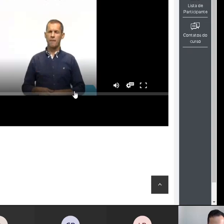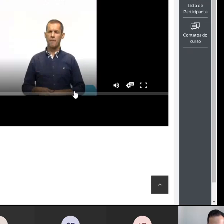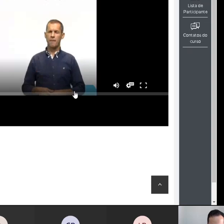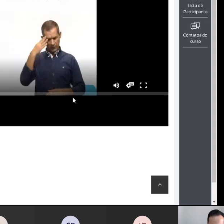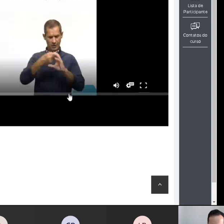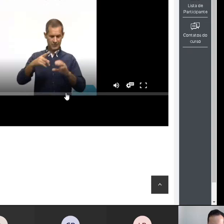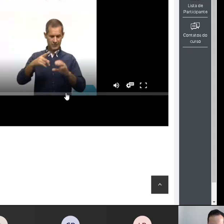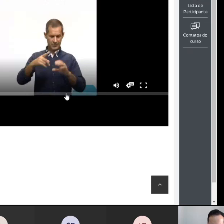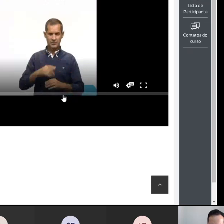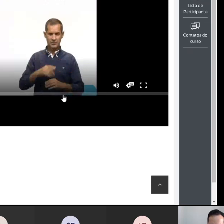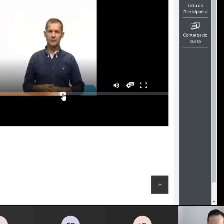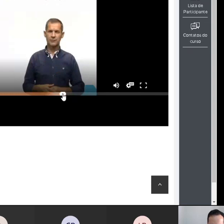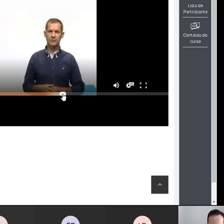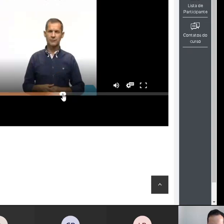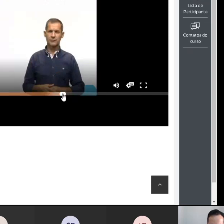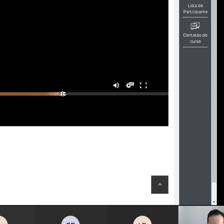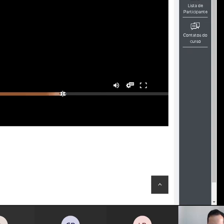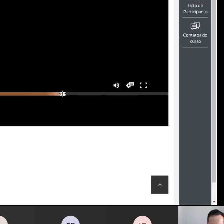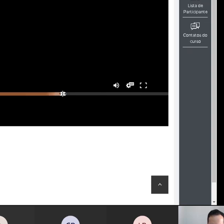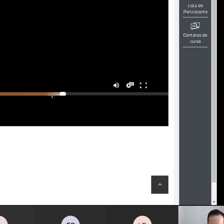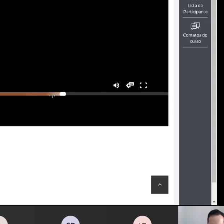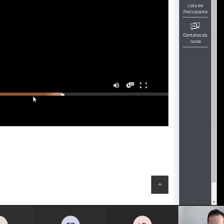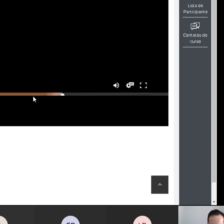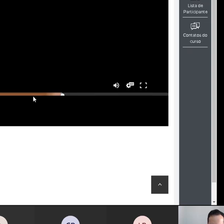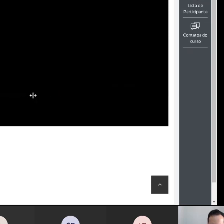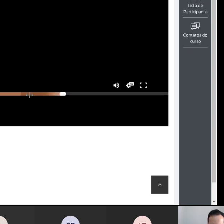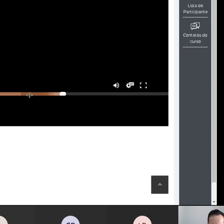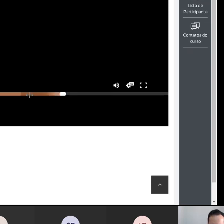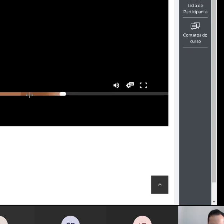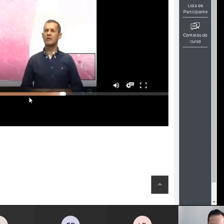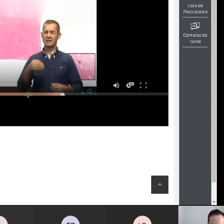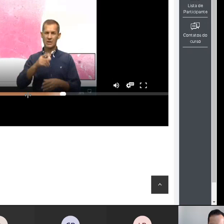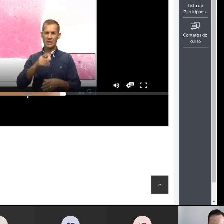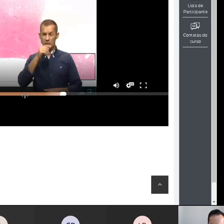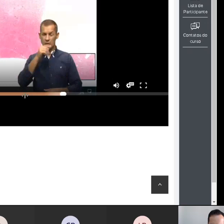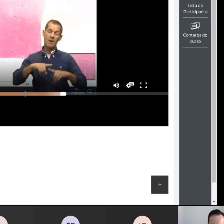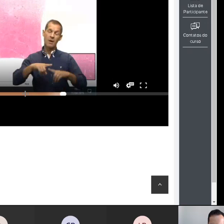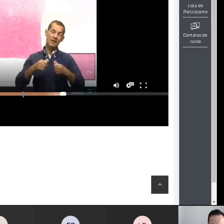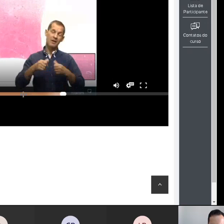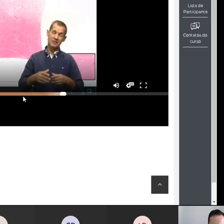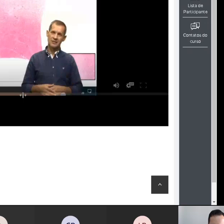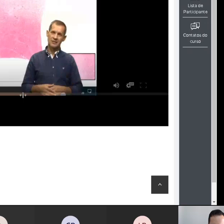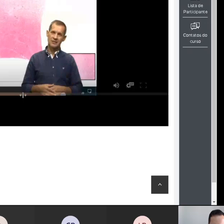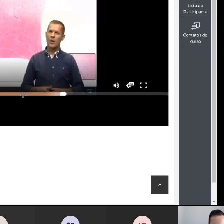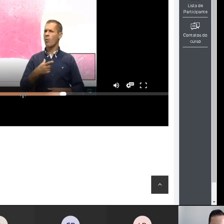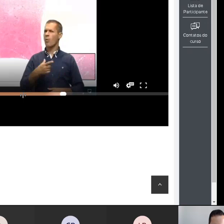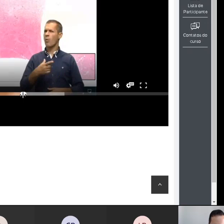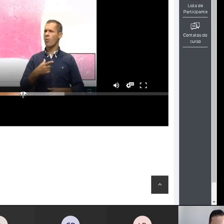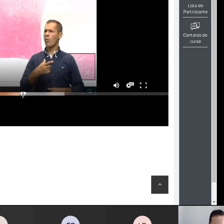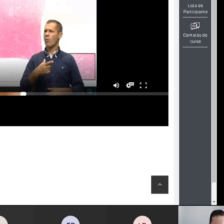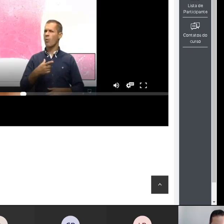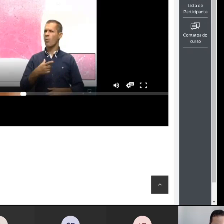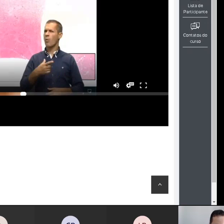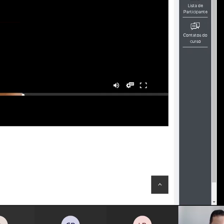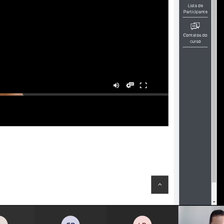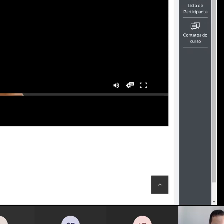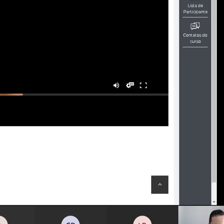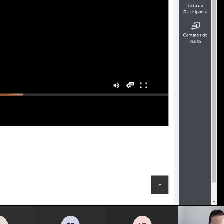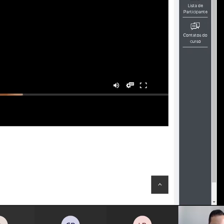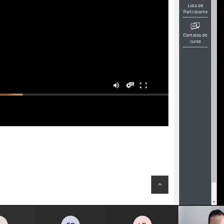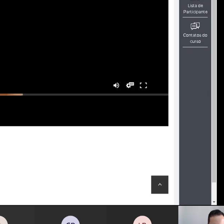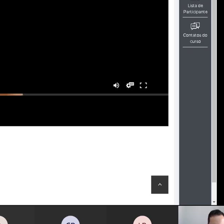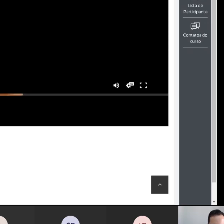Principais características, né? também falando de adaptações celulares, olha lá, Parte, mas infarto